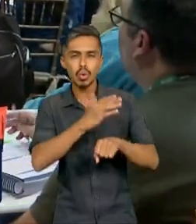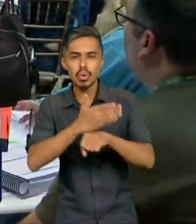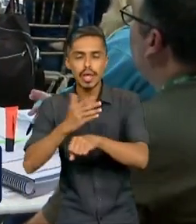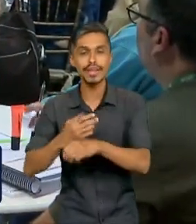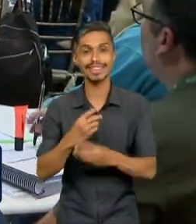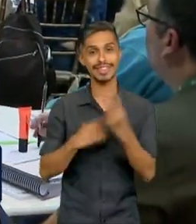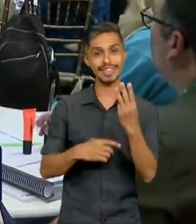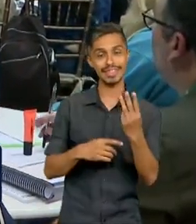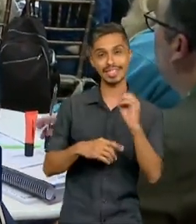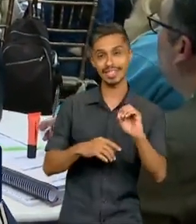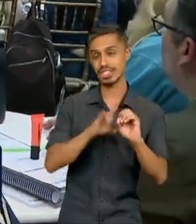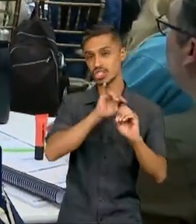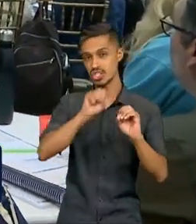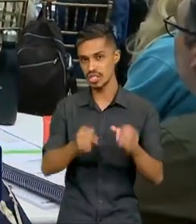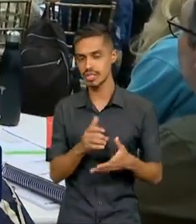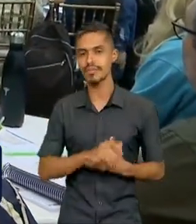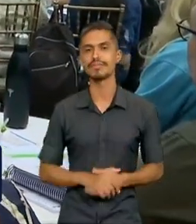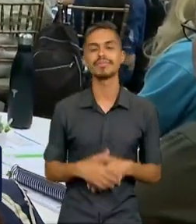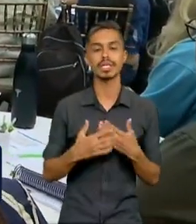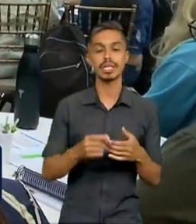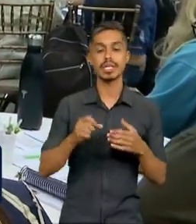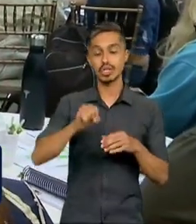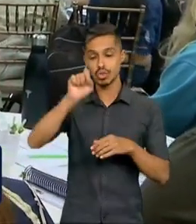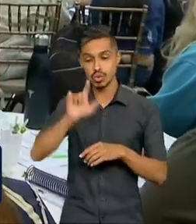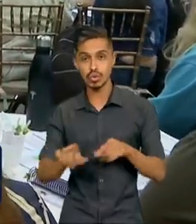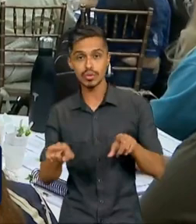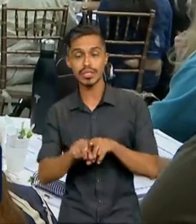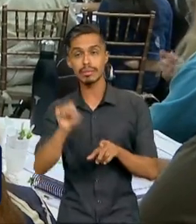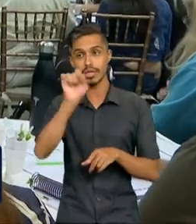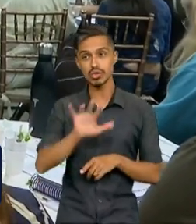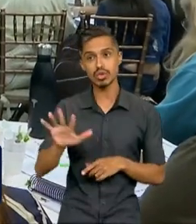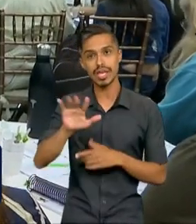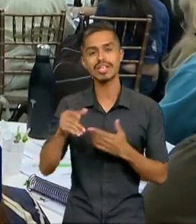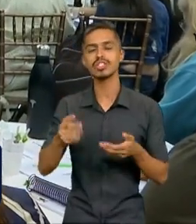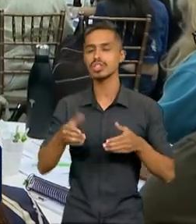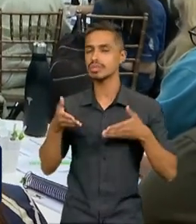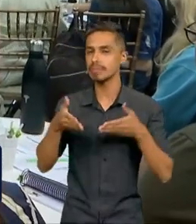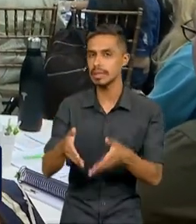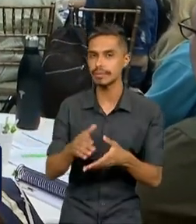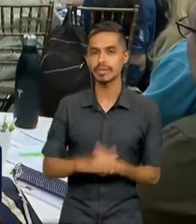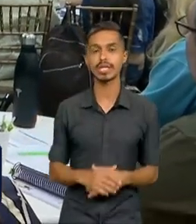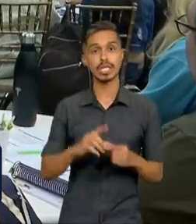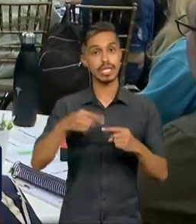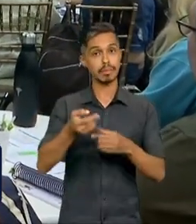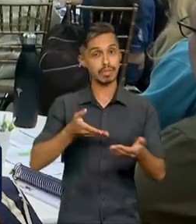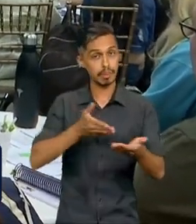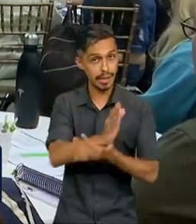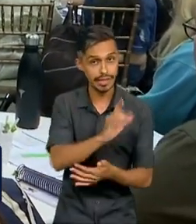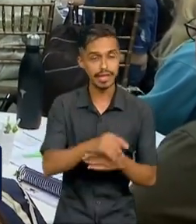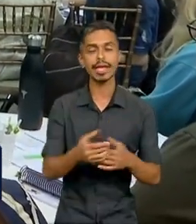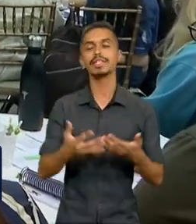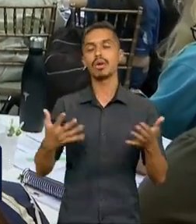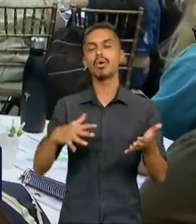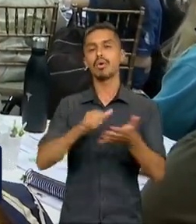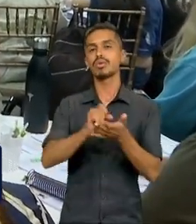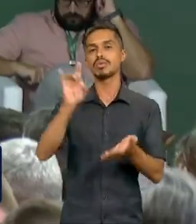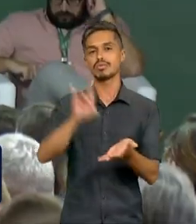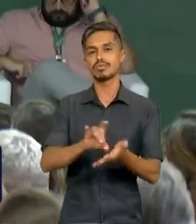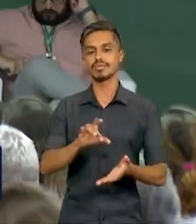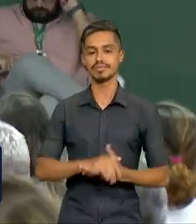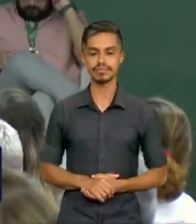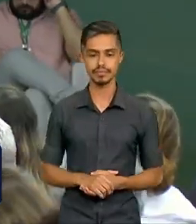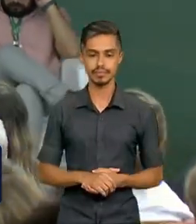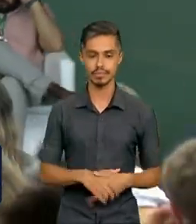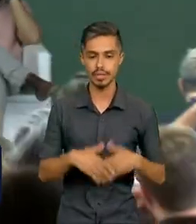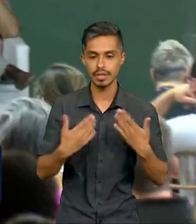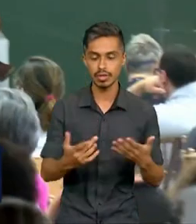atuar nas regiões sul e sudeste. Só depois da aprovação neste módulo é que eles terão a inscrição efetivada. O